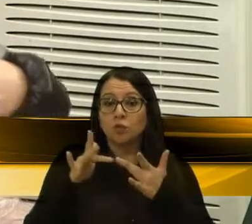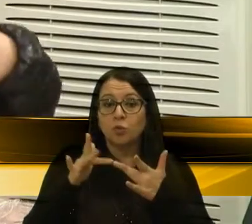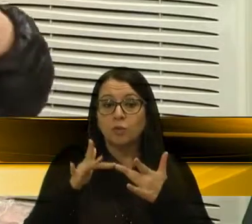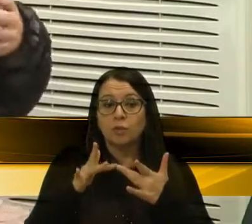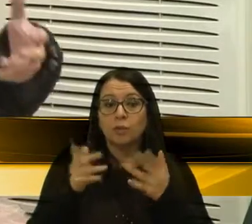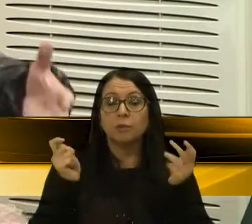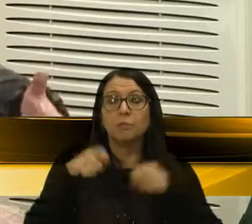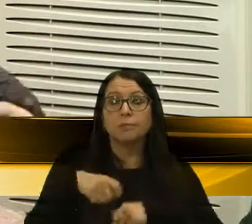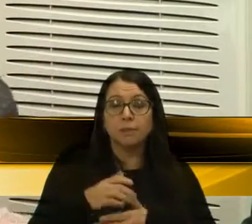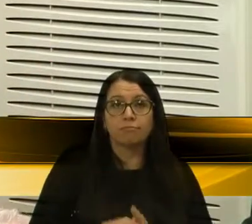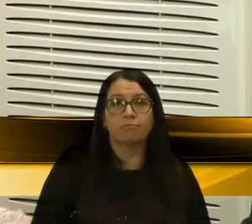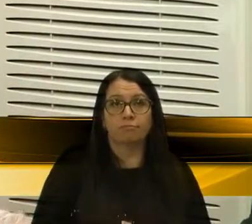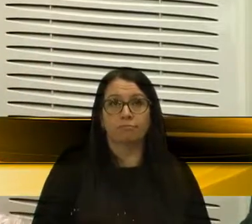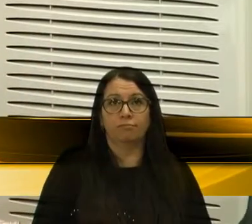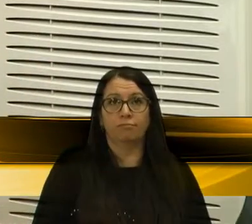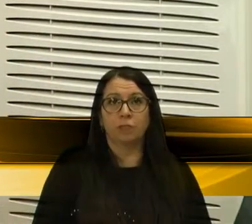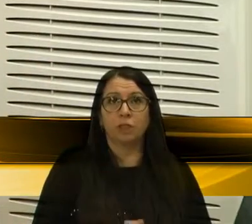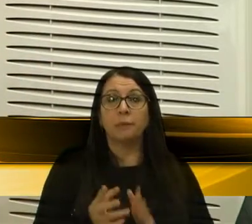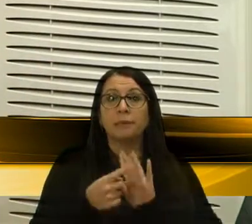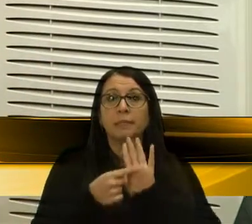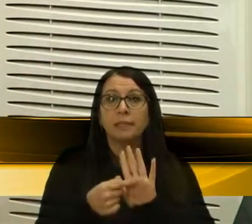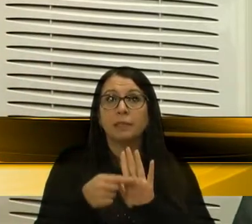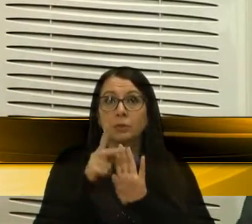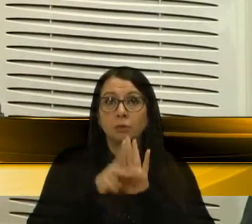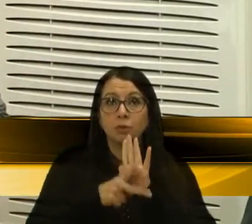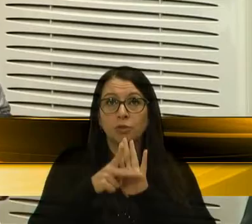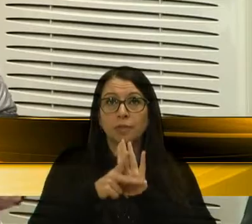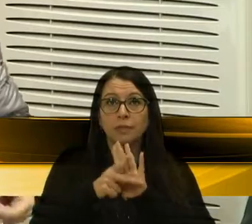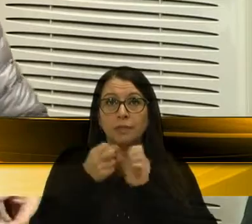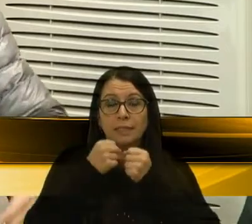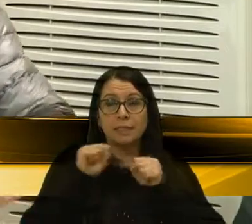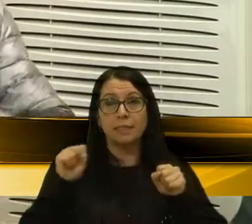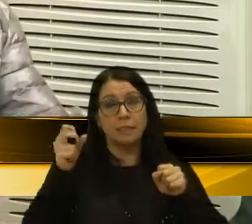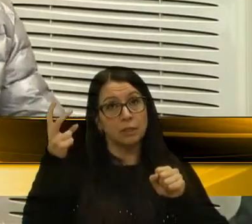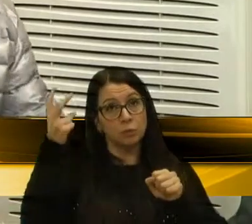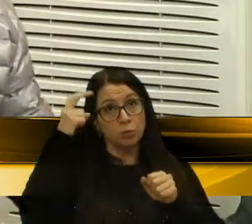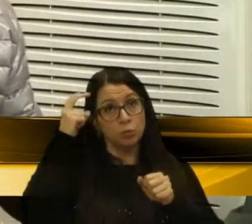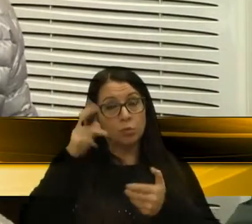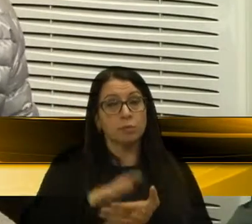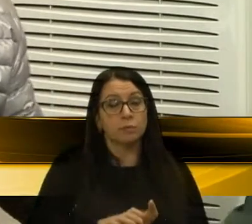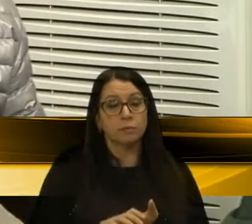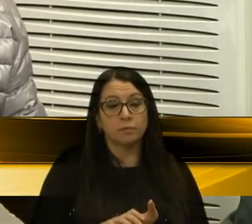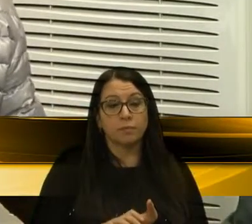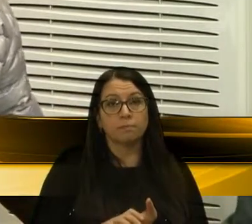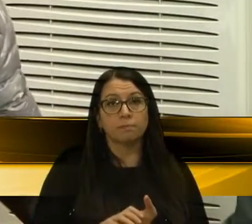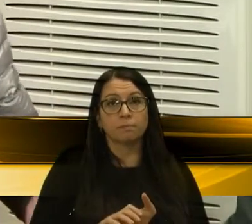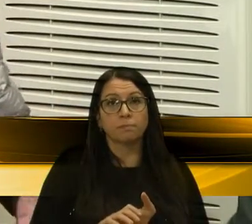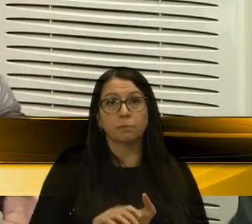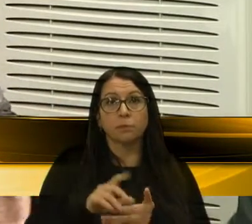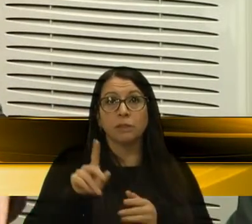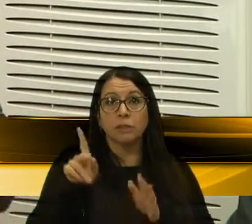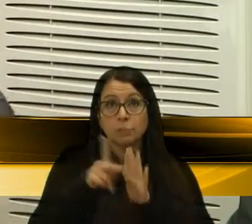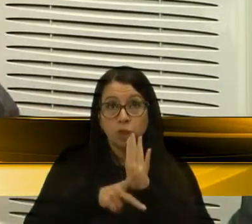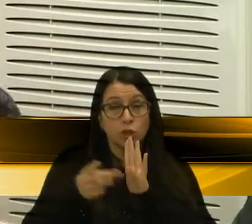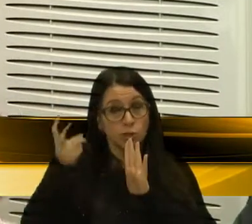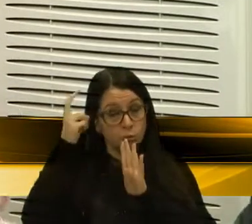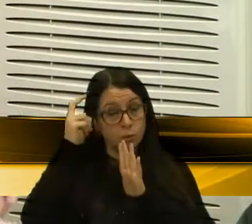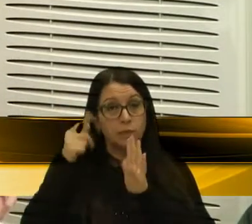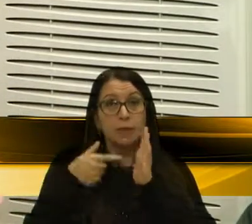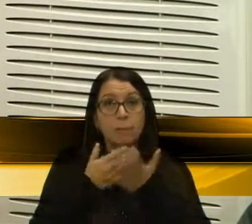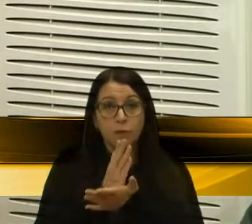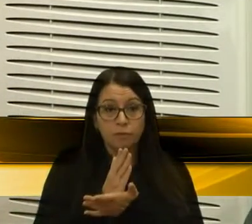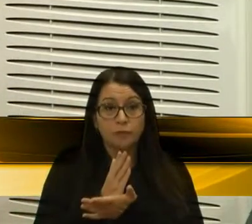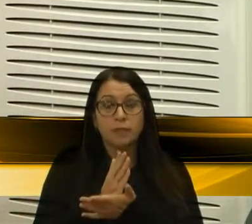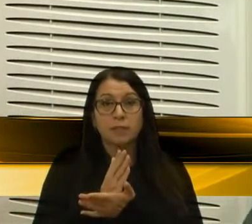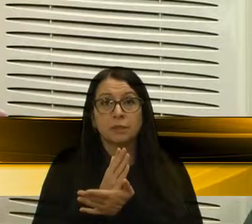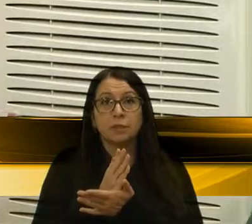possibilidade de apresentar seus projetos na secretaria da cultura porque 105 mil reais para projetos culturais devem ser aprovados